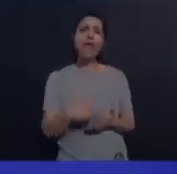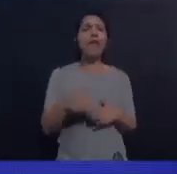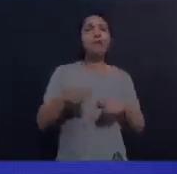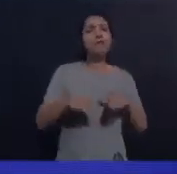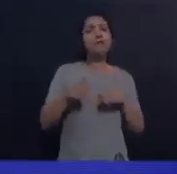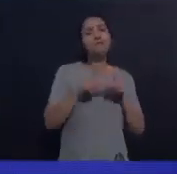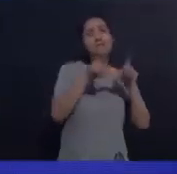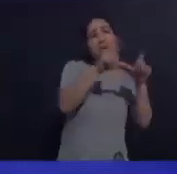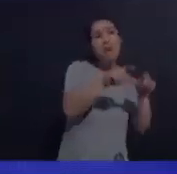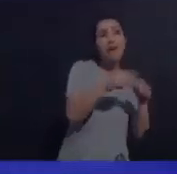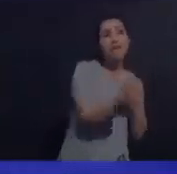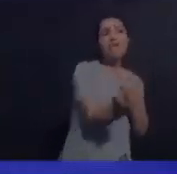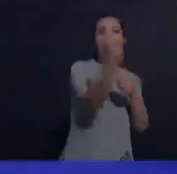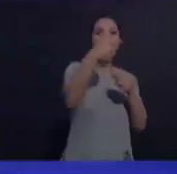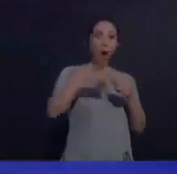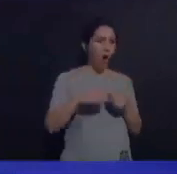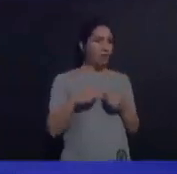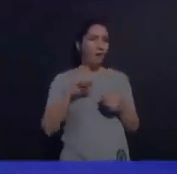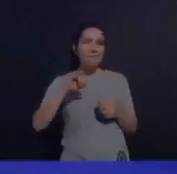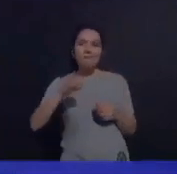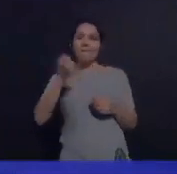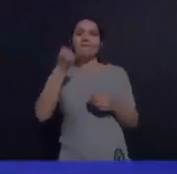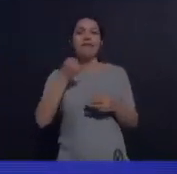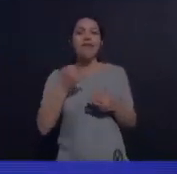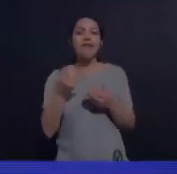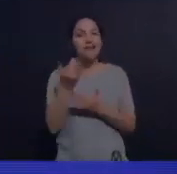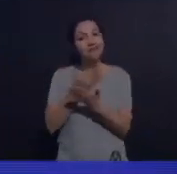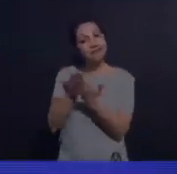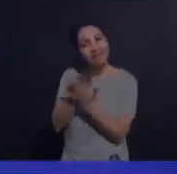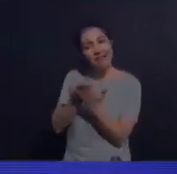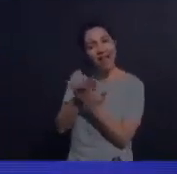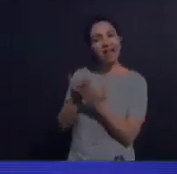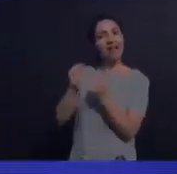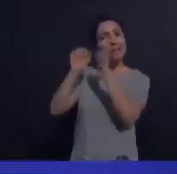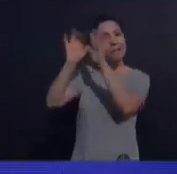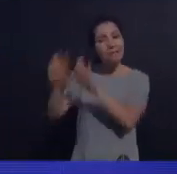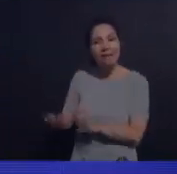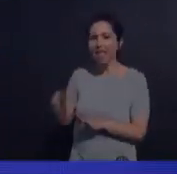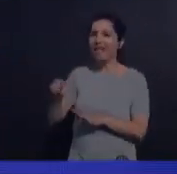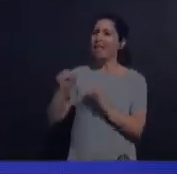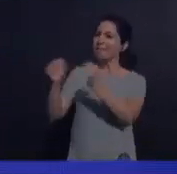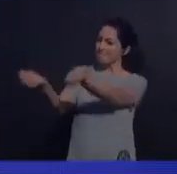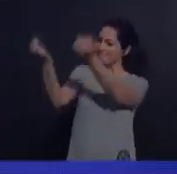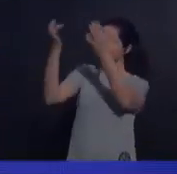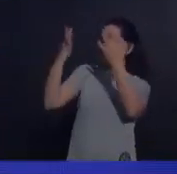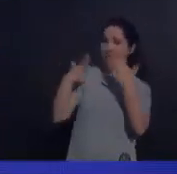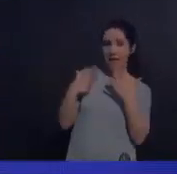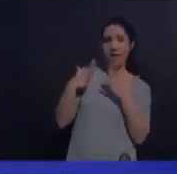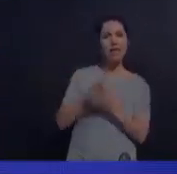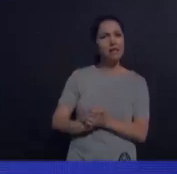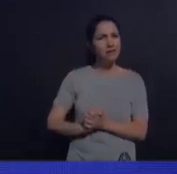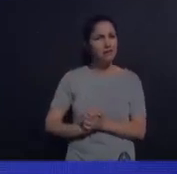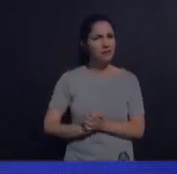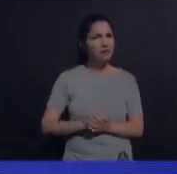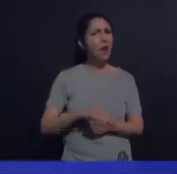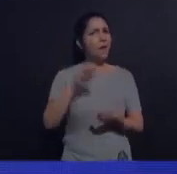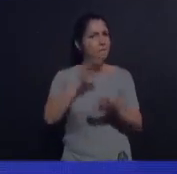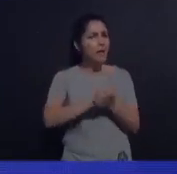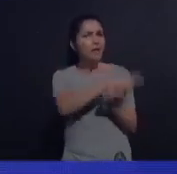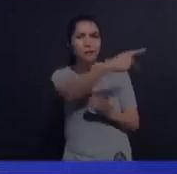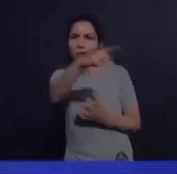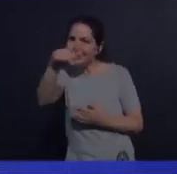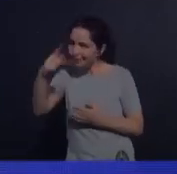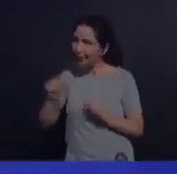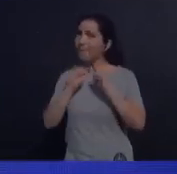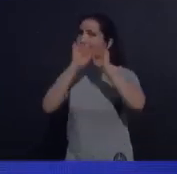ele viajar ou não ele é uma benção na minha vida esposas mulheres casadas o marido de vocês é uma benção na